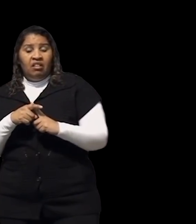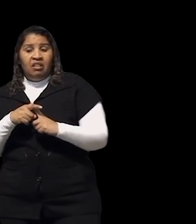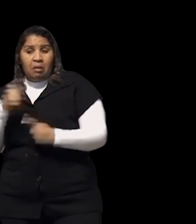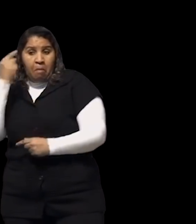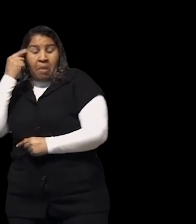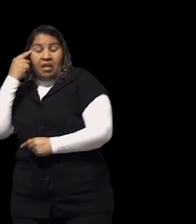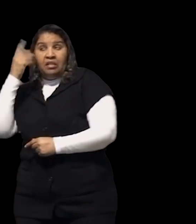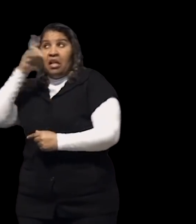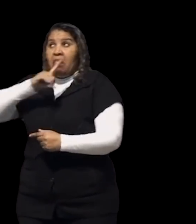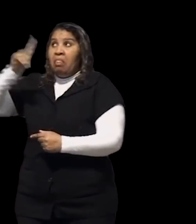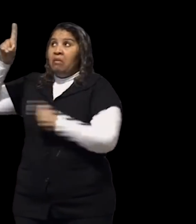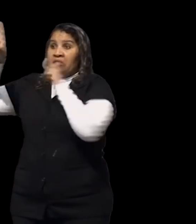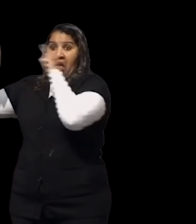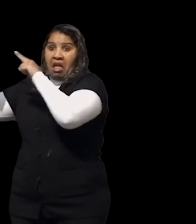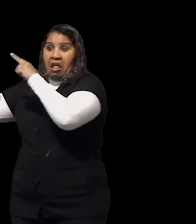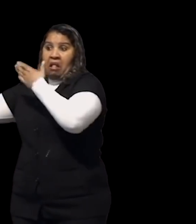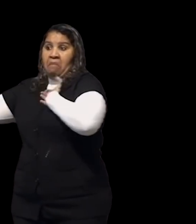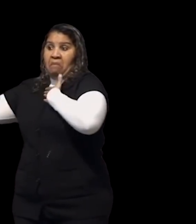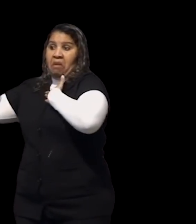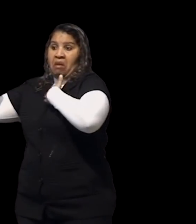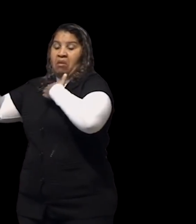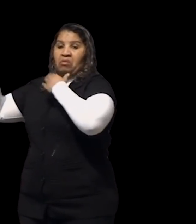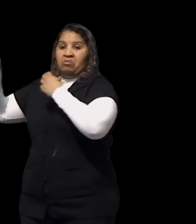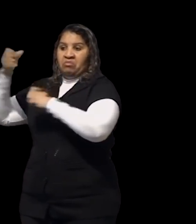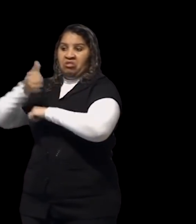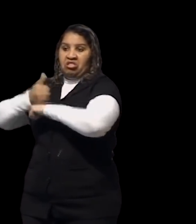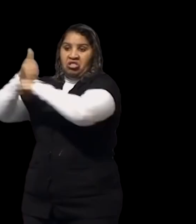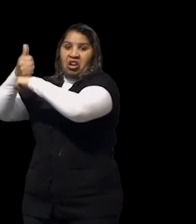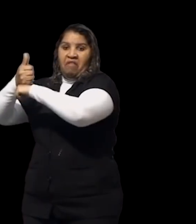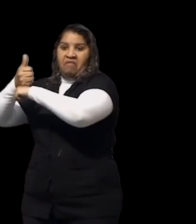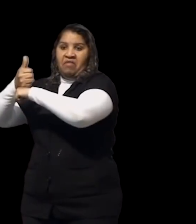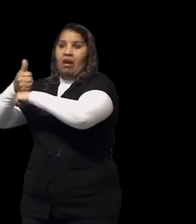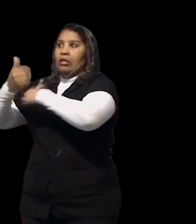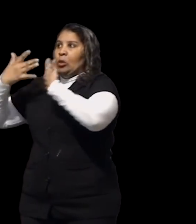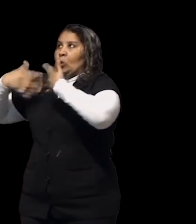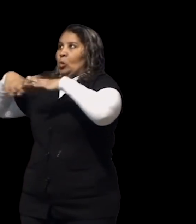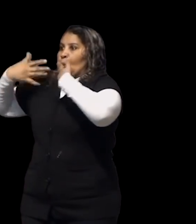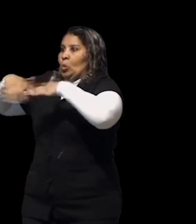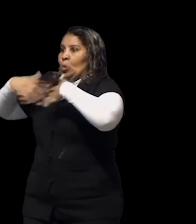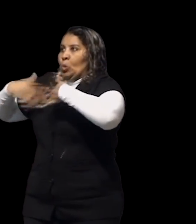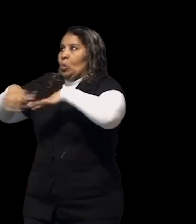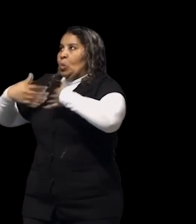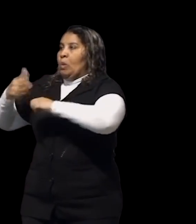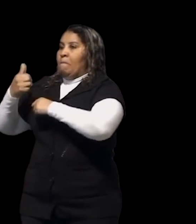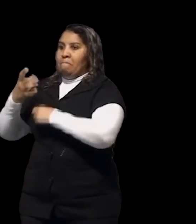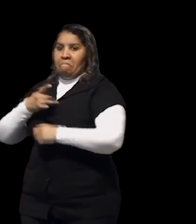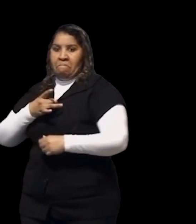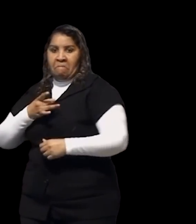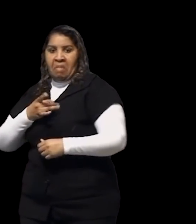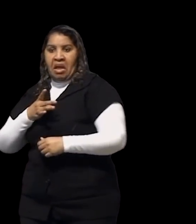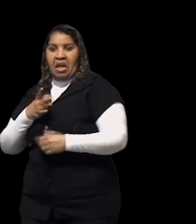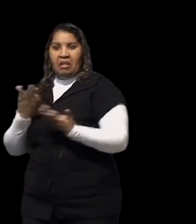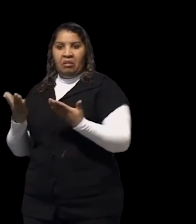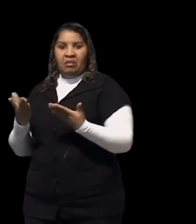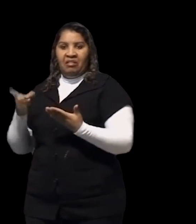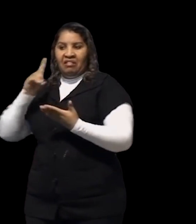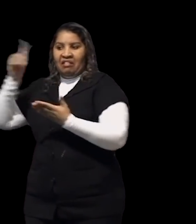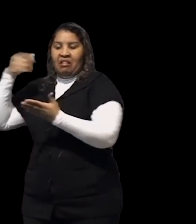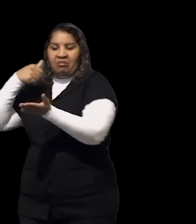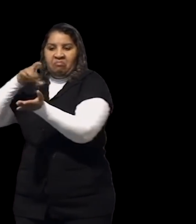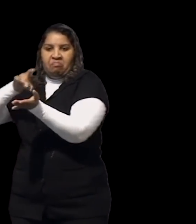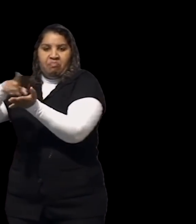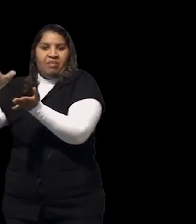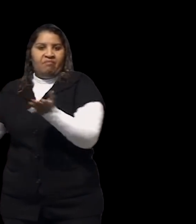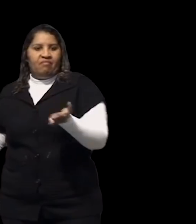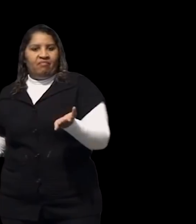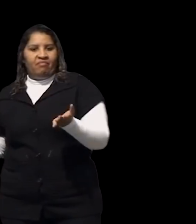chefe como patrão que vive com medo de ser mandado embora de ser despedido é gente que trabalha trabalha trabalha